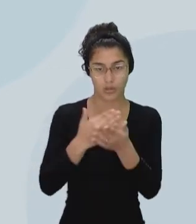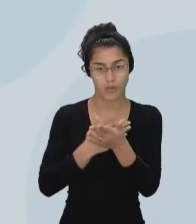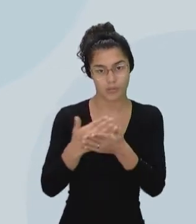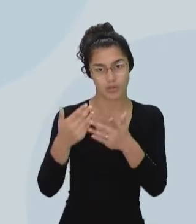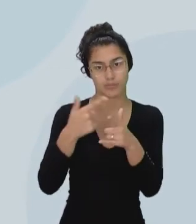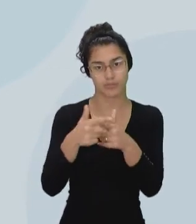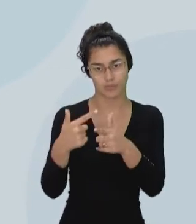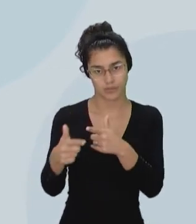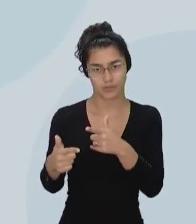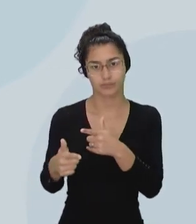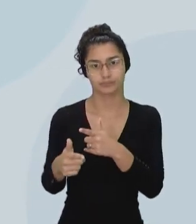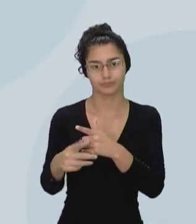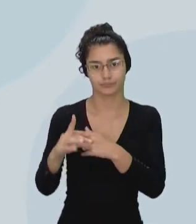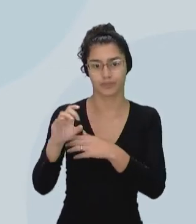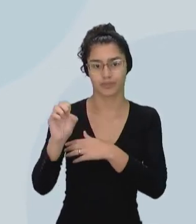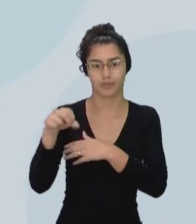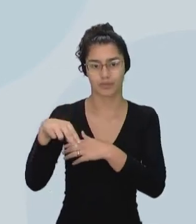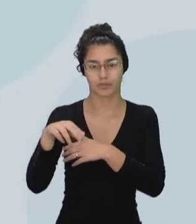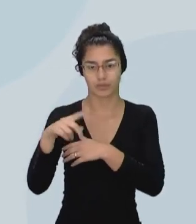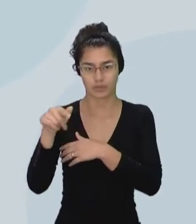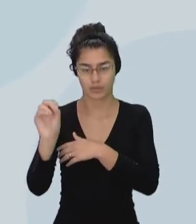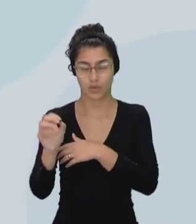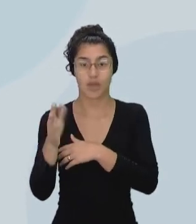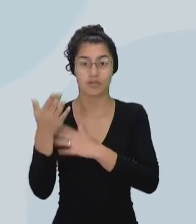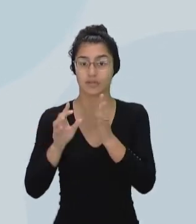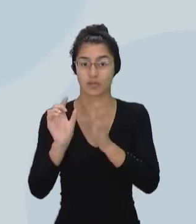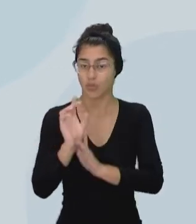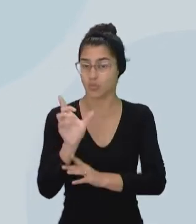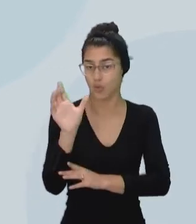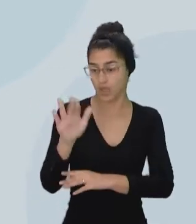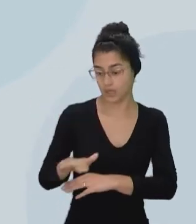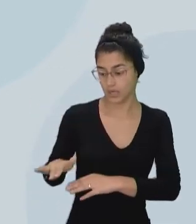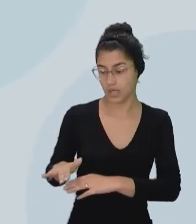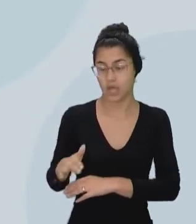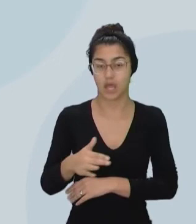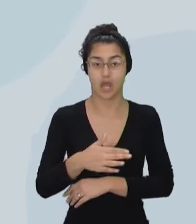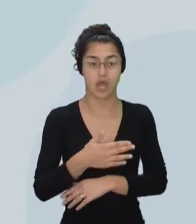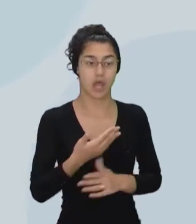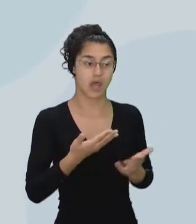nesse quadro aí de desnutrição. Muitas vezes não só a criança,